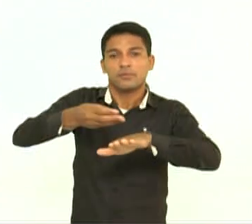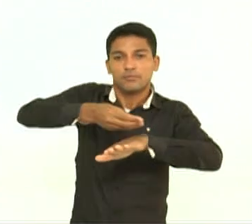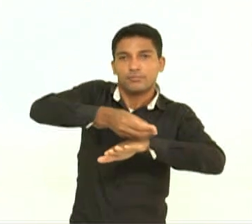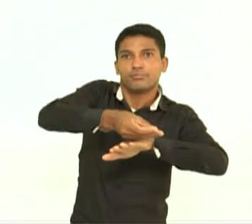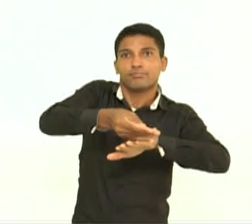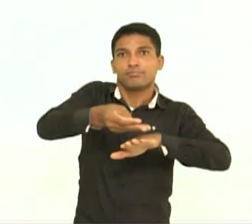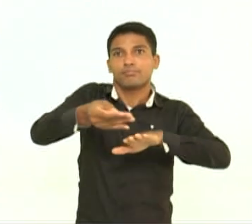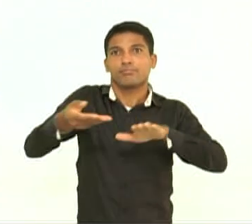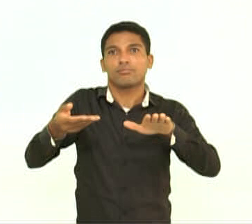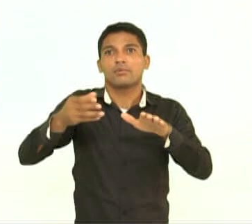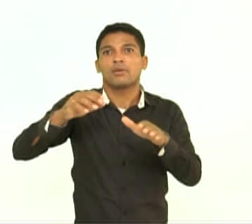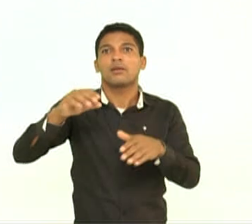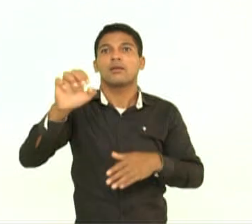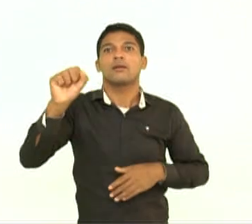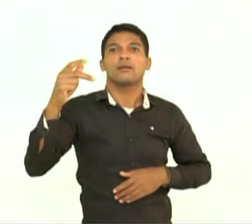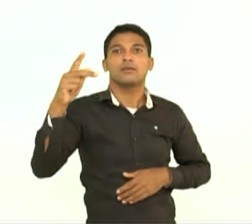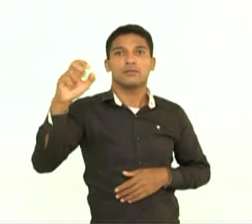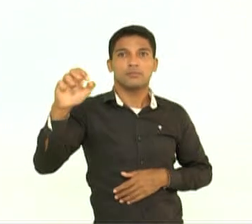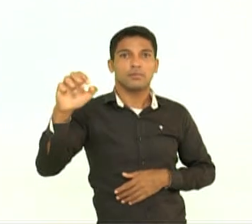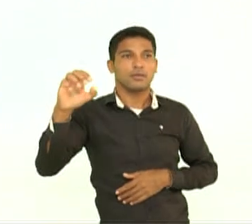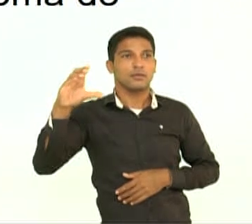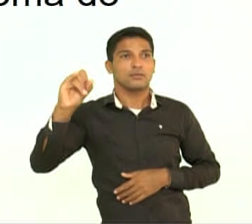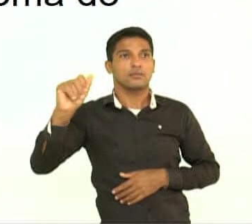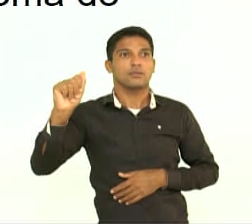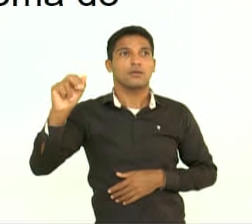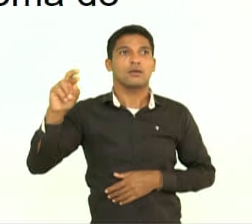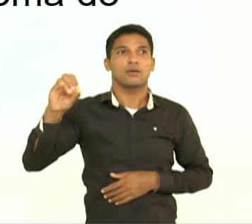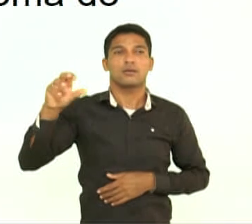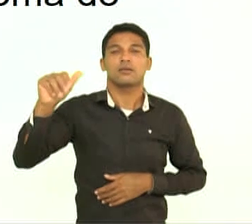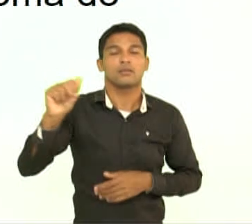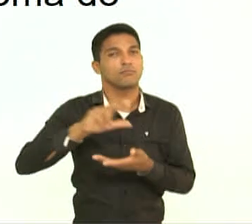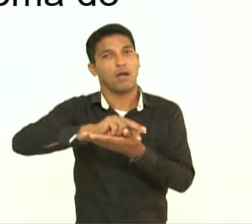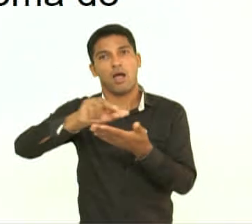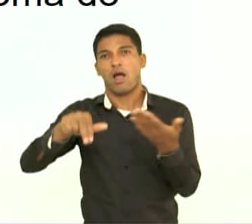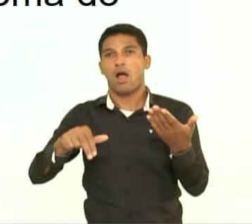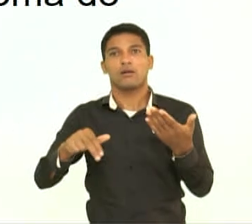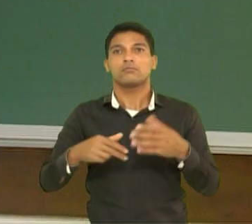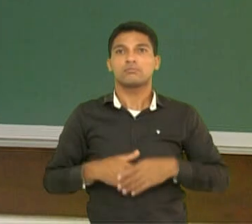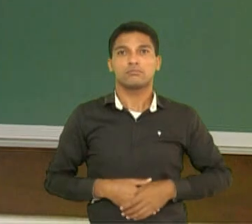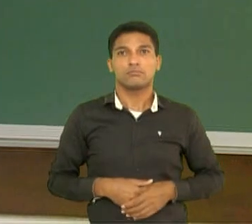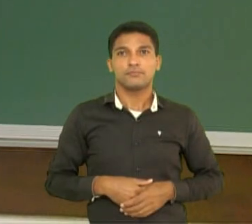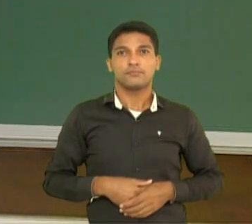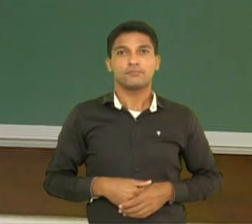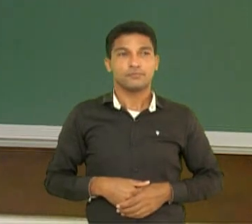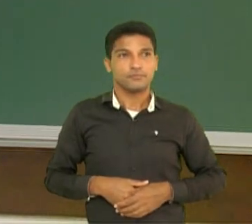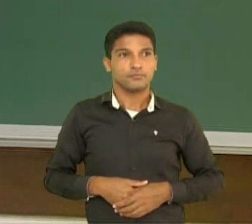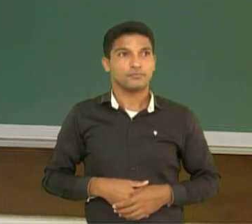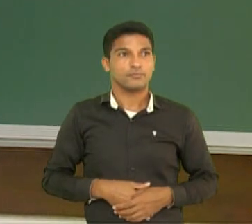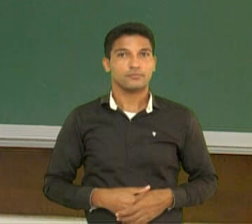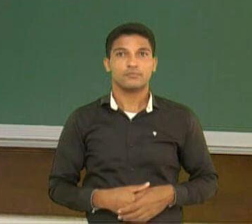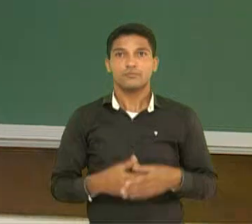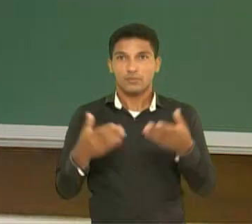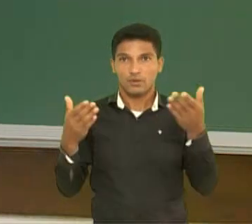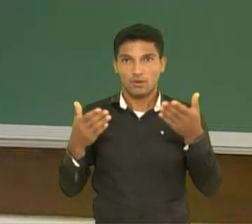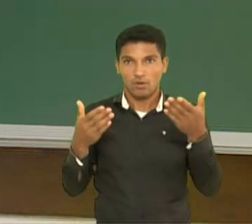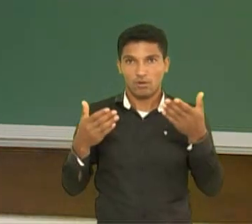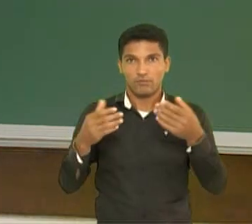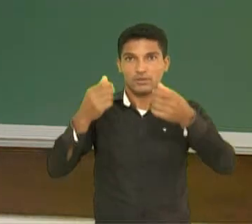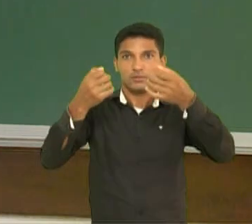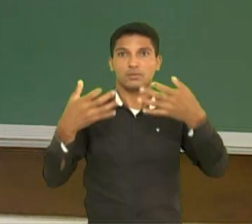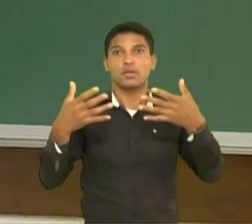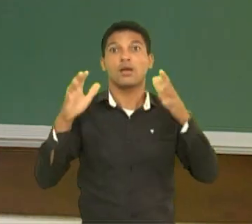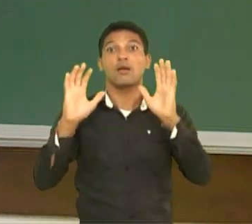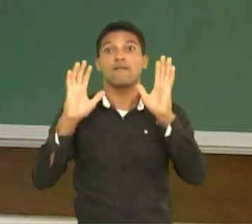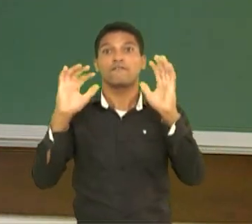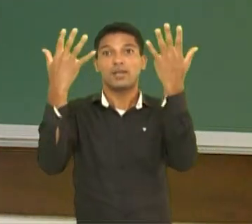algum vídeo aí sobre o Kumbh Mela que acontece na Índia. Agora, falamos lá da Índia, vamos falar de uma festa